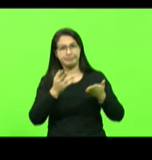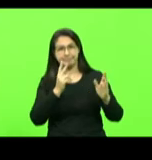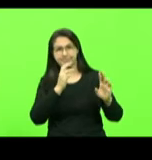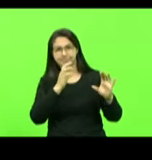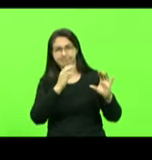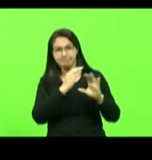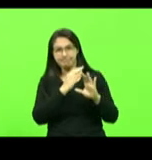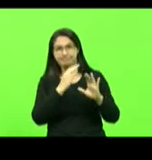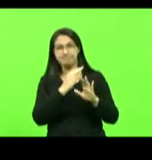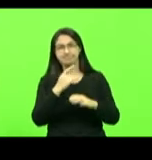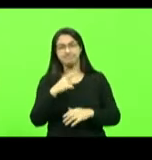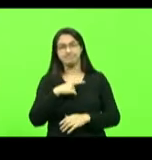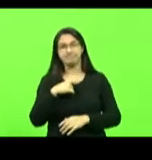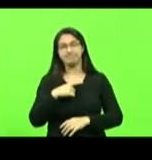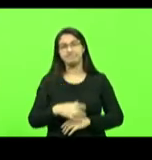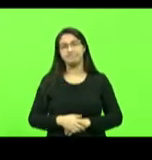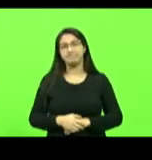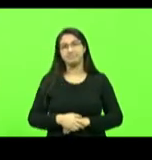avançar